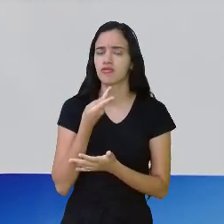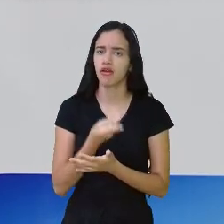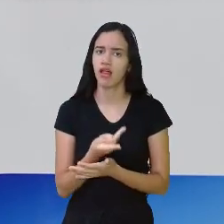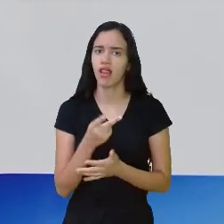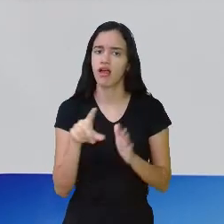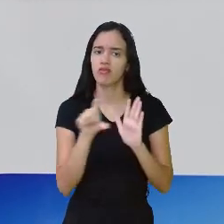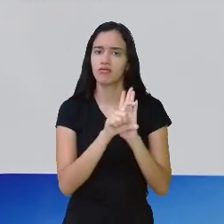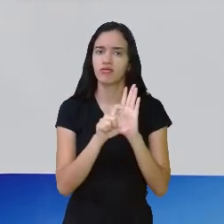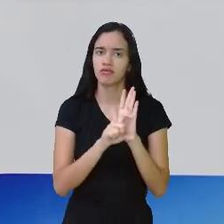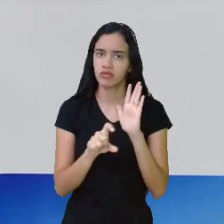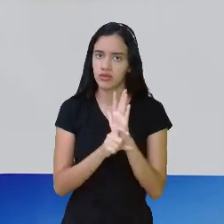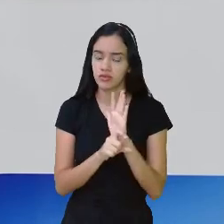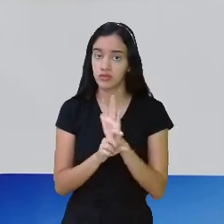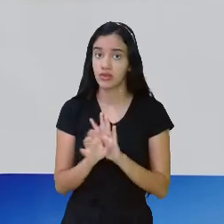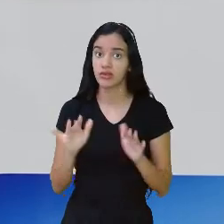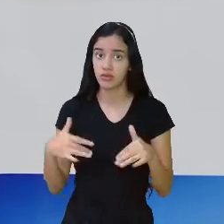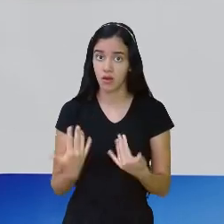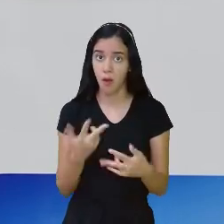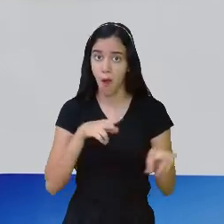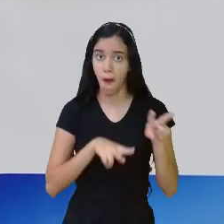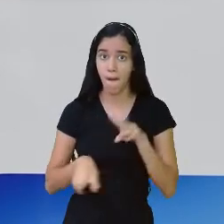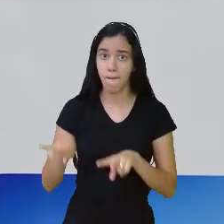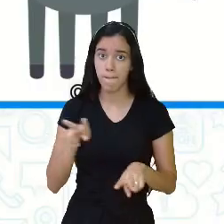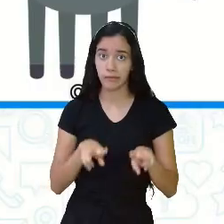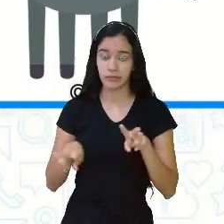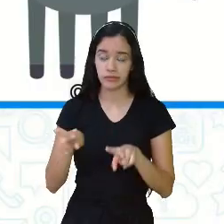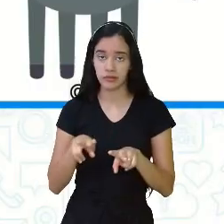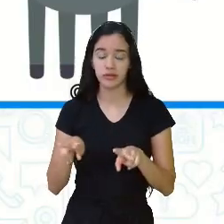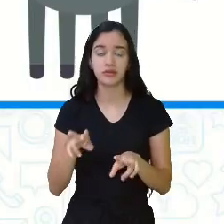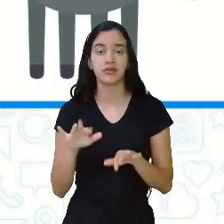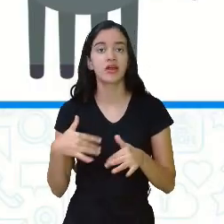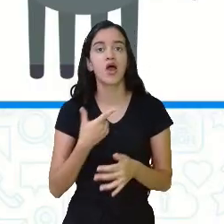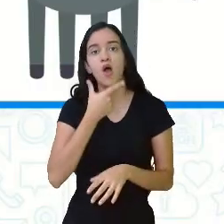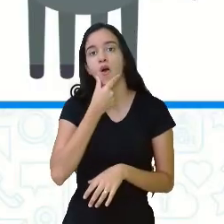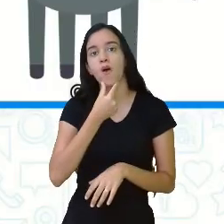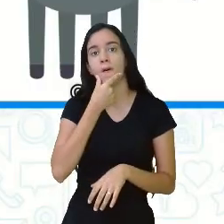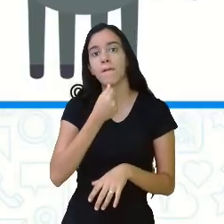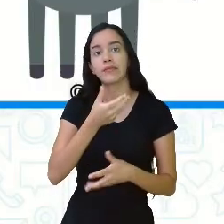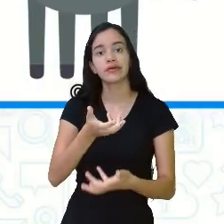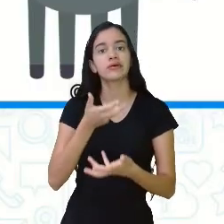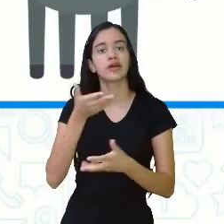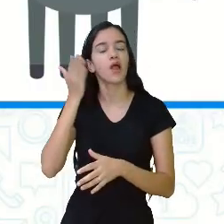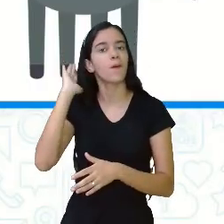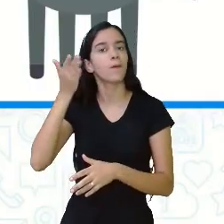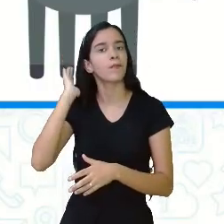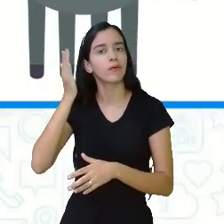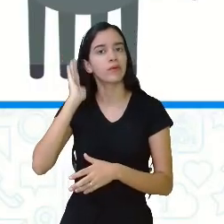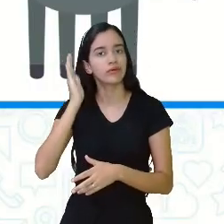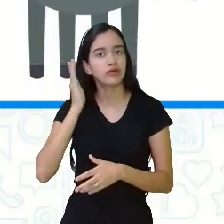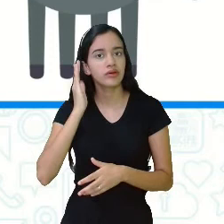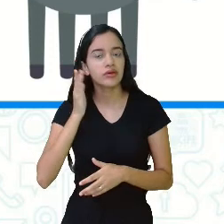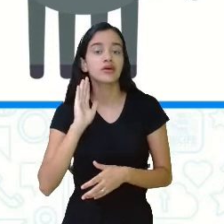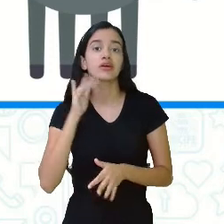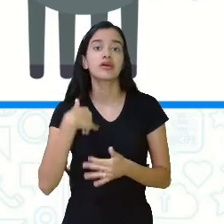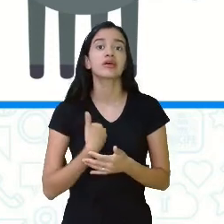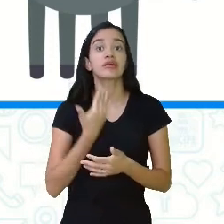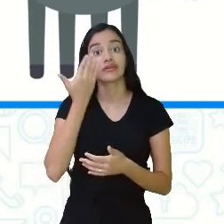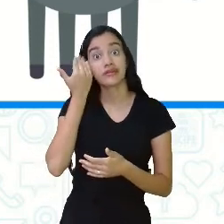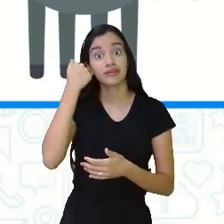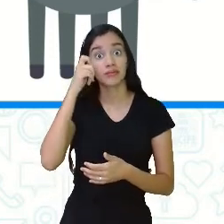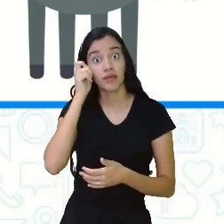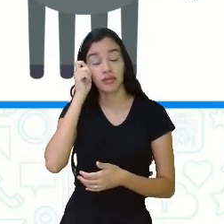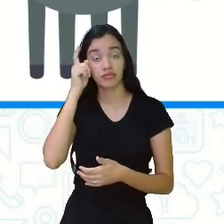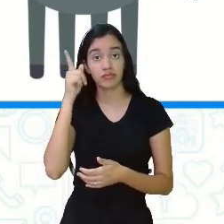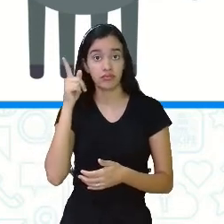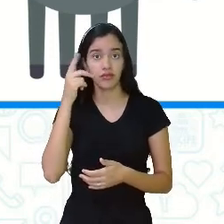versos e estrofe. Então, observe essa outra estrofe aí, O menino quer um burrinho que saiba